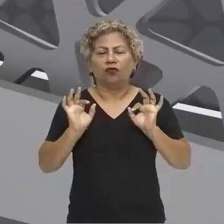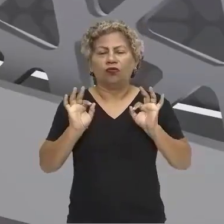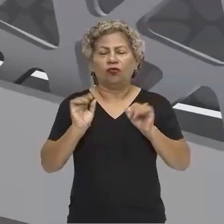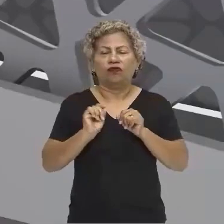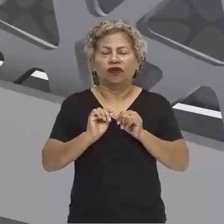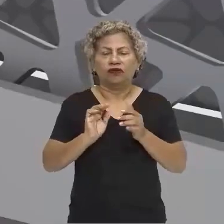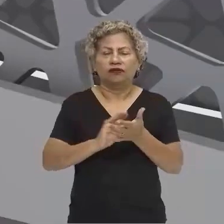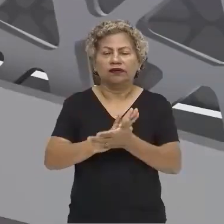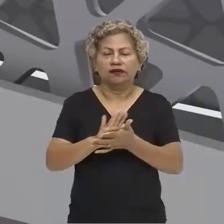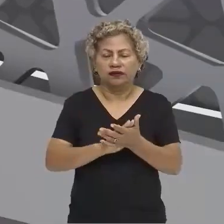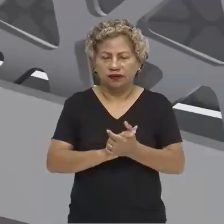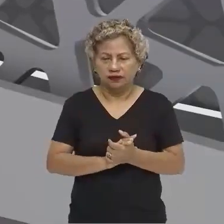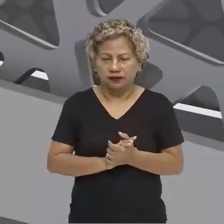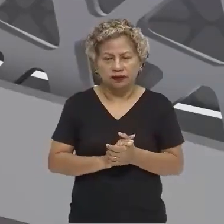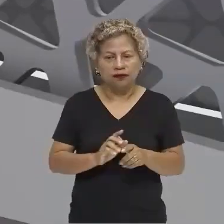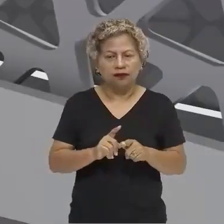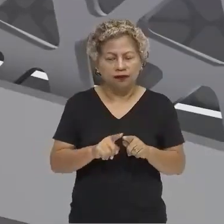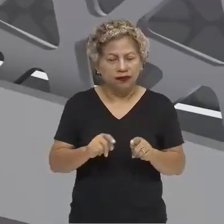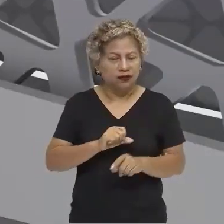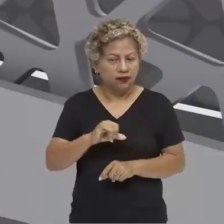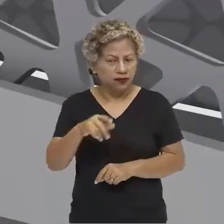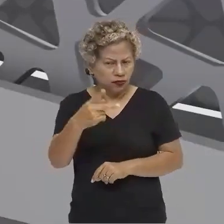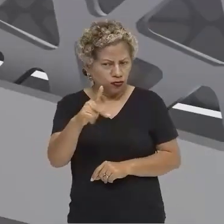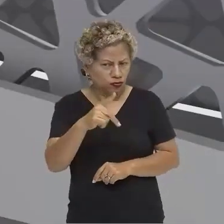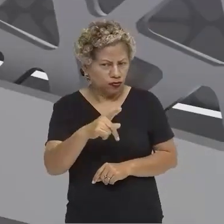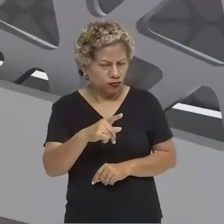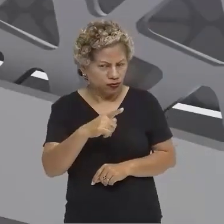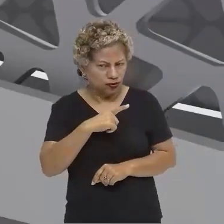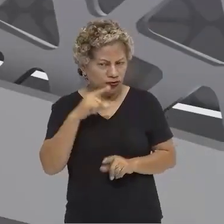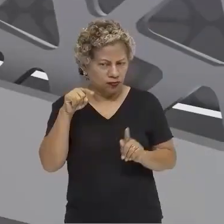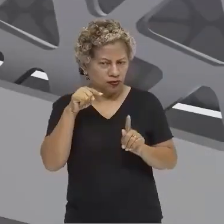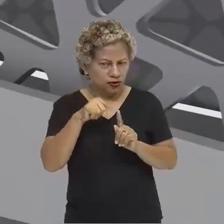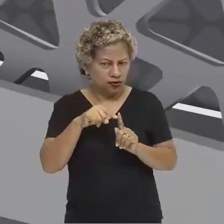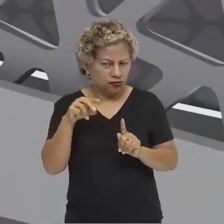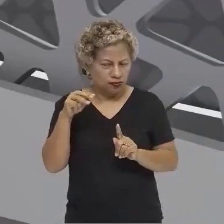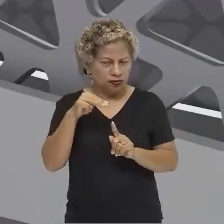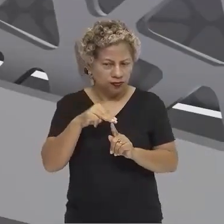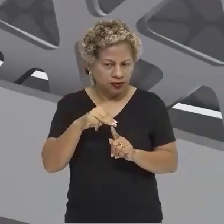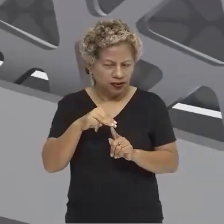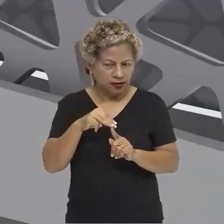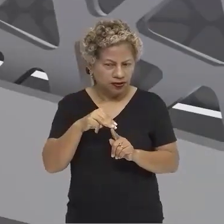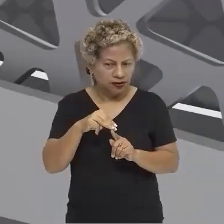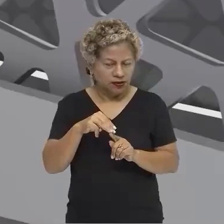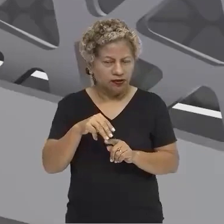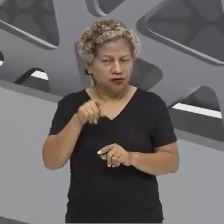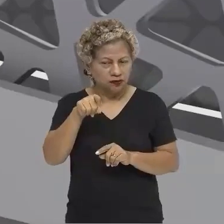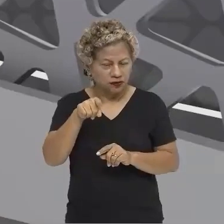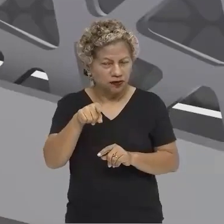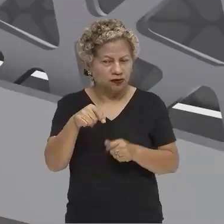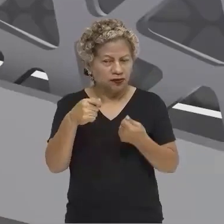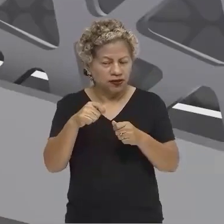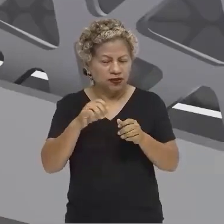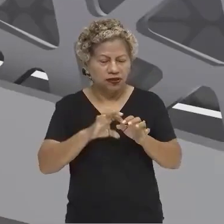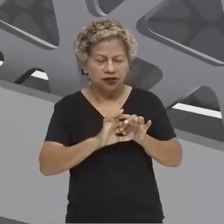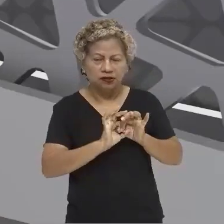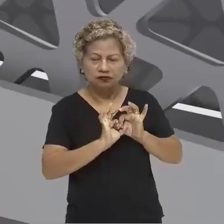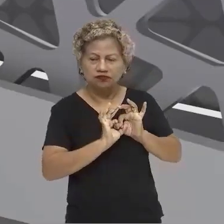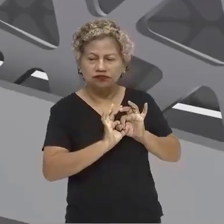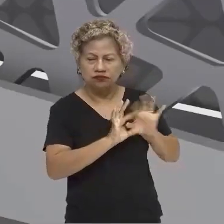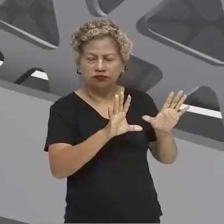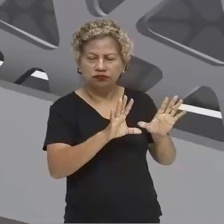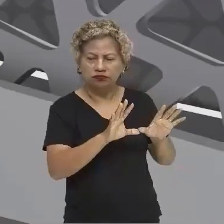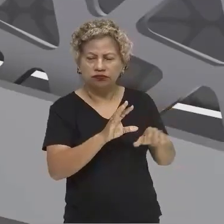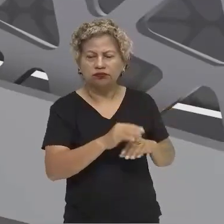mas eu tenho um objetivo, eu tenho uma meta. Será que eu vou conseguir? Então, às vezes, você tem que deixar de lado algumas